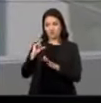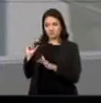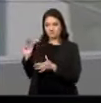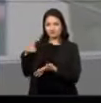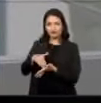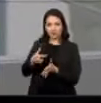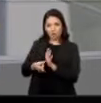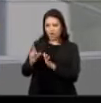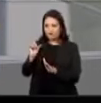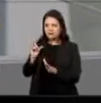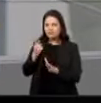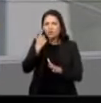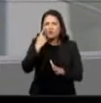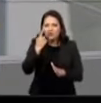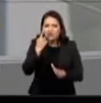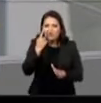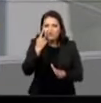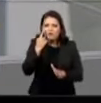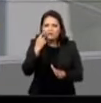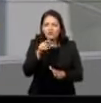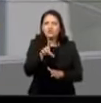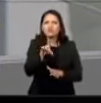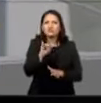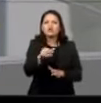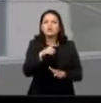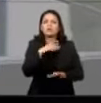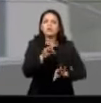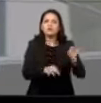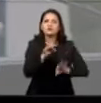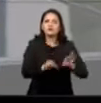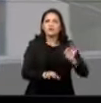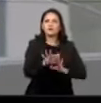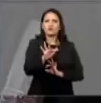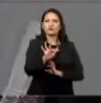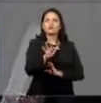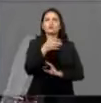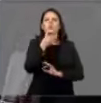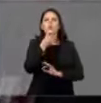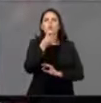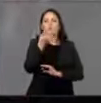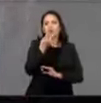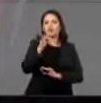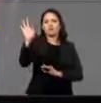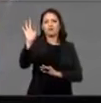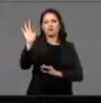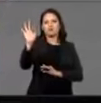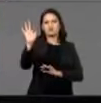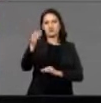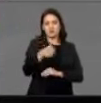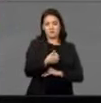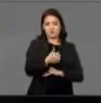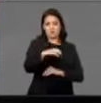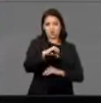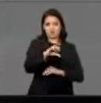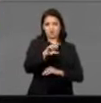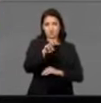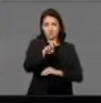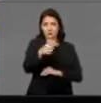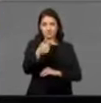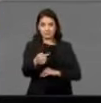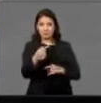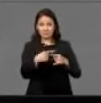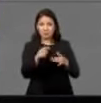sobre a data do julgamento de Flaubert. Flaubert julgado na França em 1857 por ter escrito Madame Bovary. Não